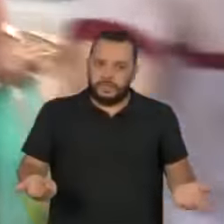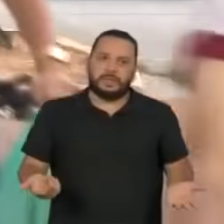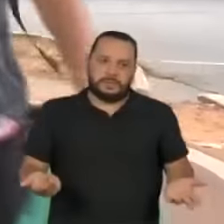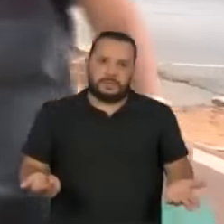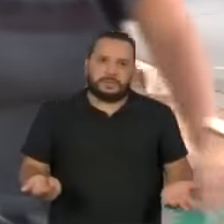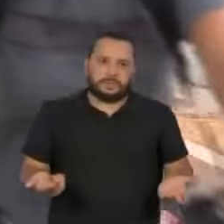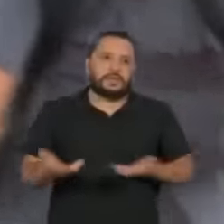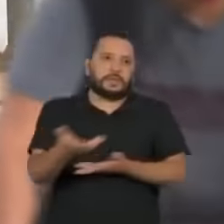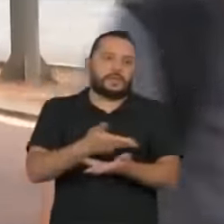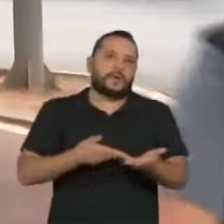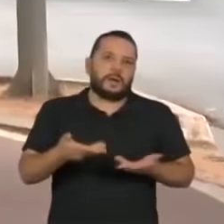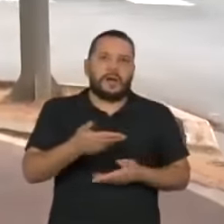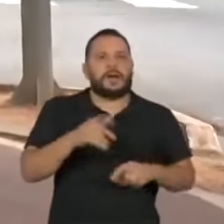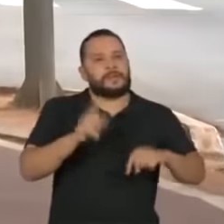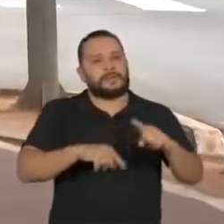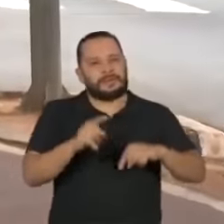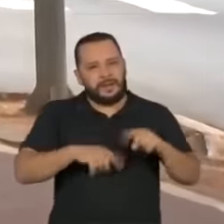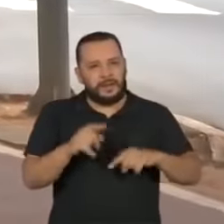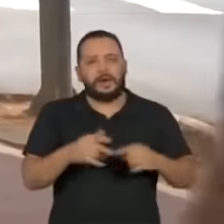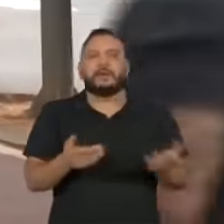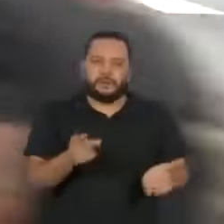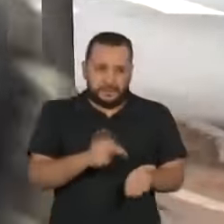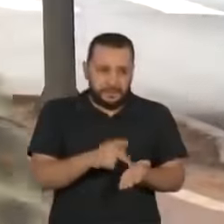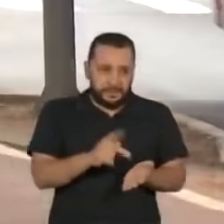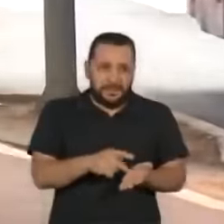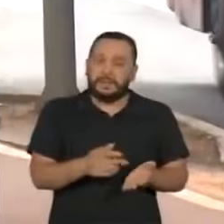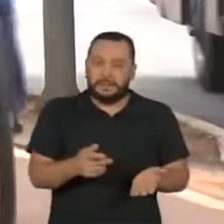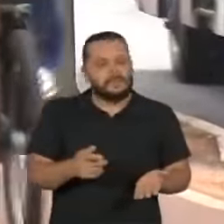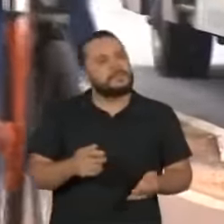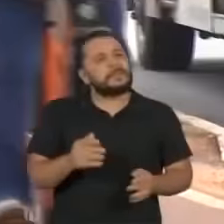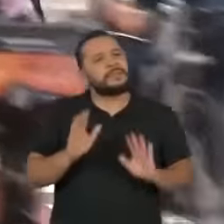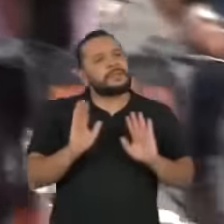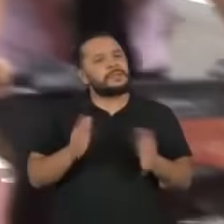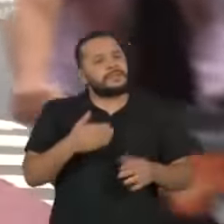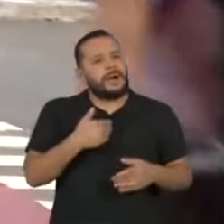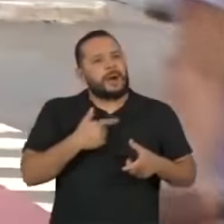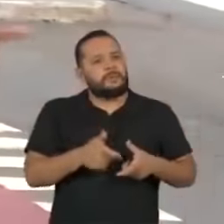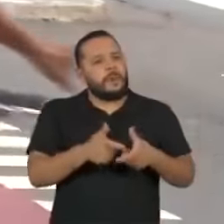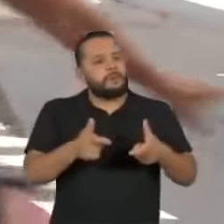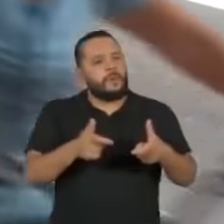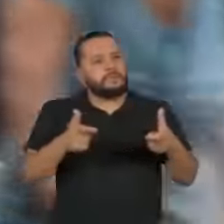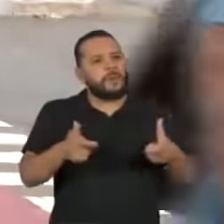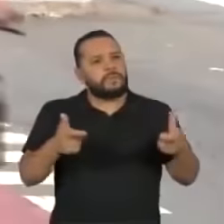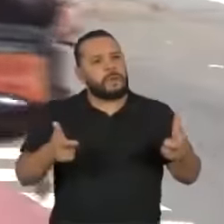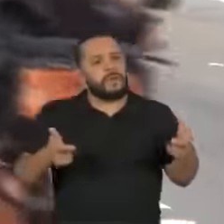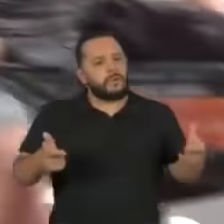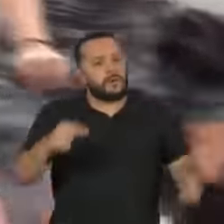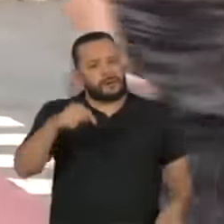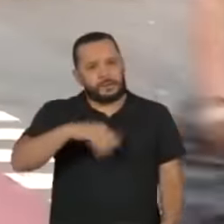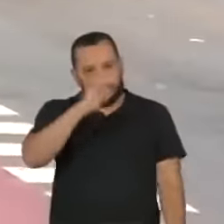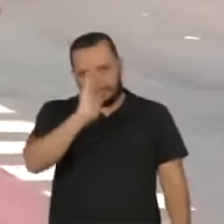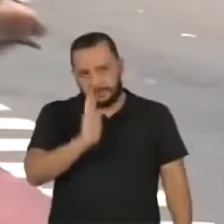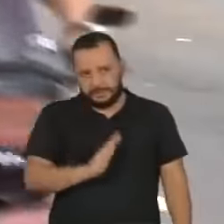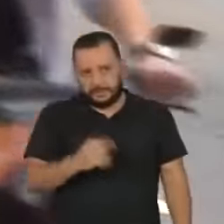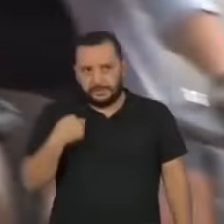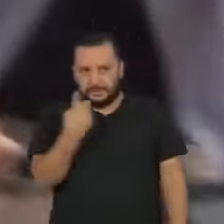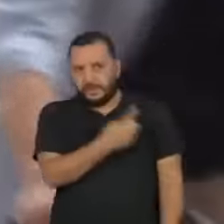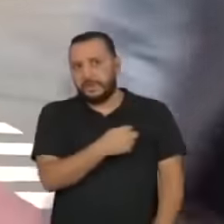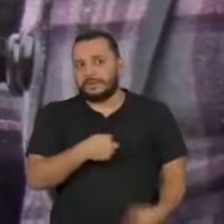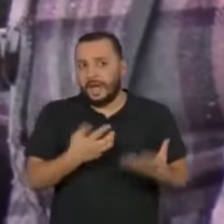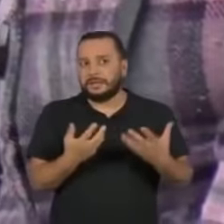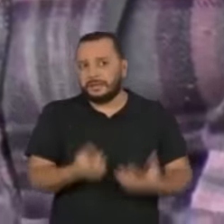se trocar produtos com outras pessoas. Esse número cresce em que velocidade no Brasil? A gente tem aderido mais a essa